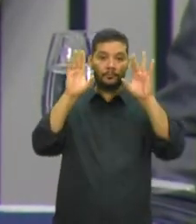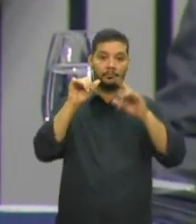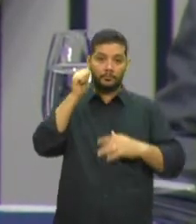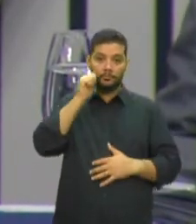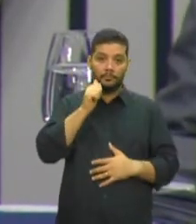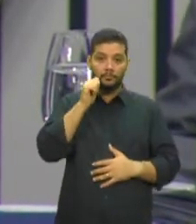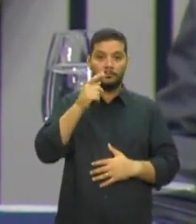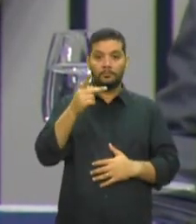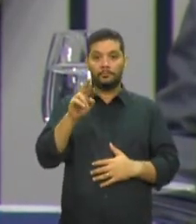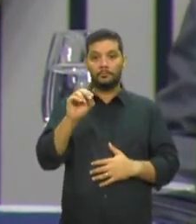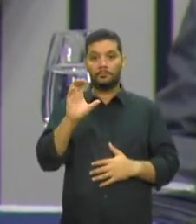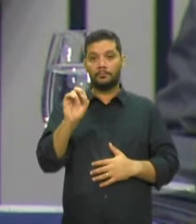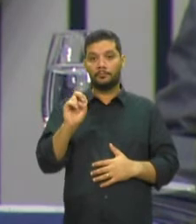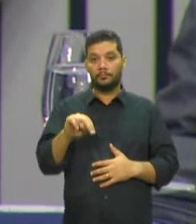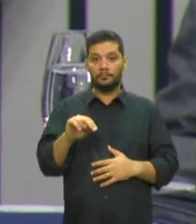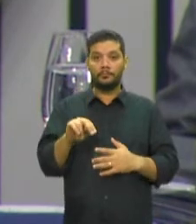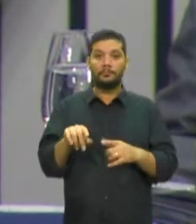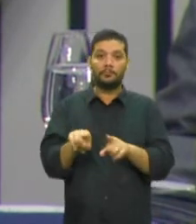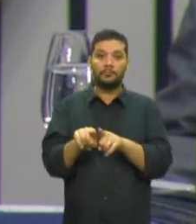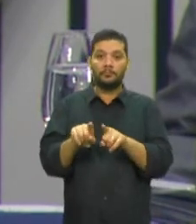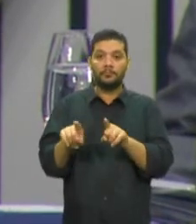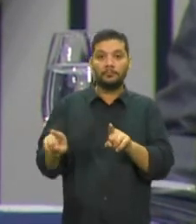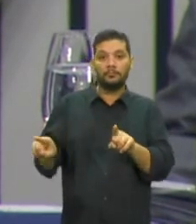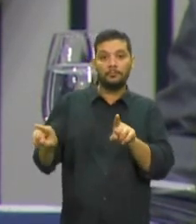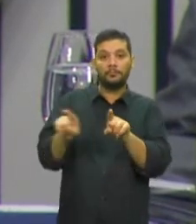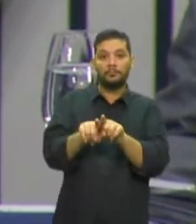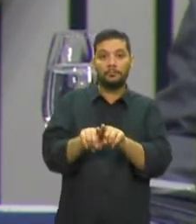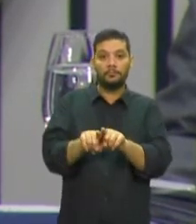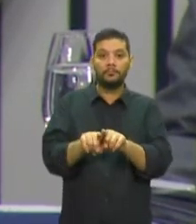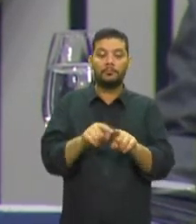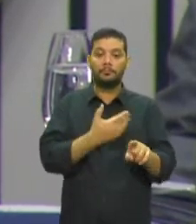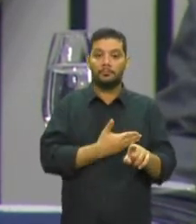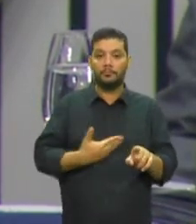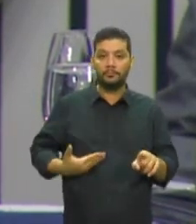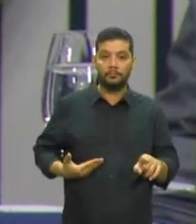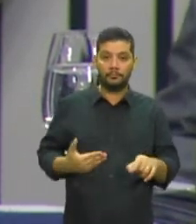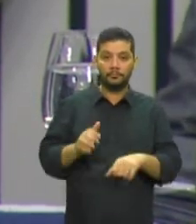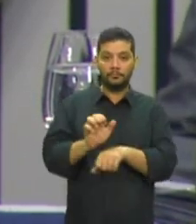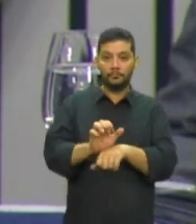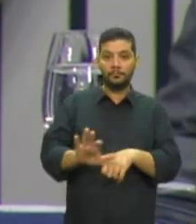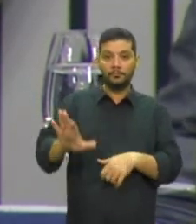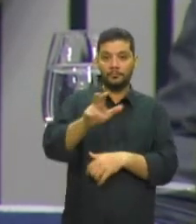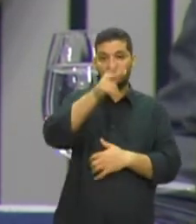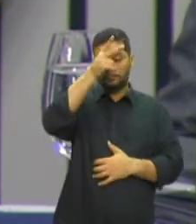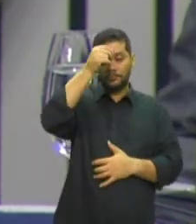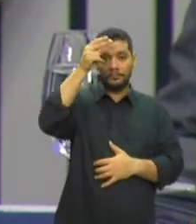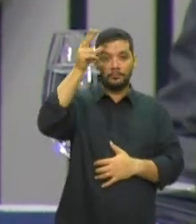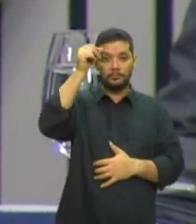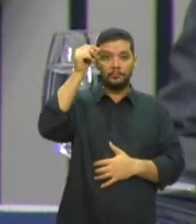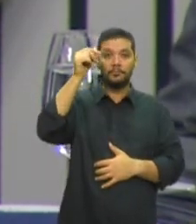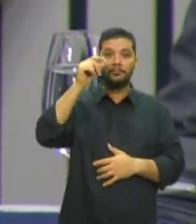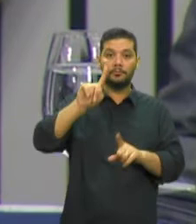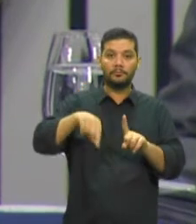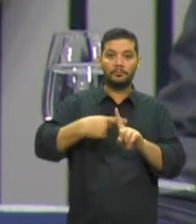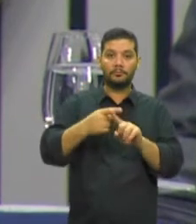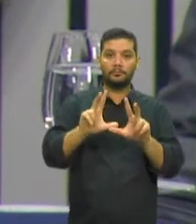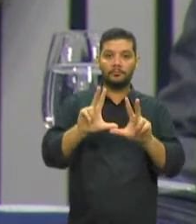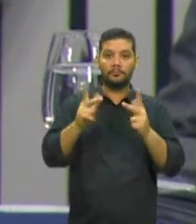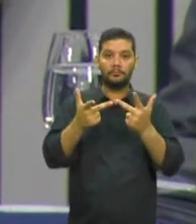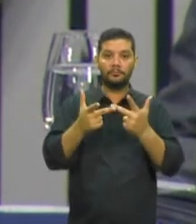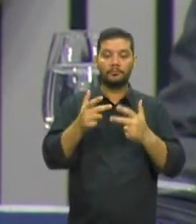Procon, teremos parceiros como o Governo do Estado, a Prefeitura e a Câmara Municipal de